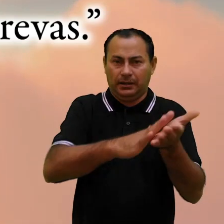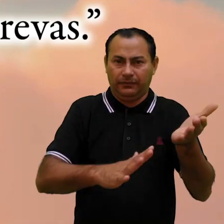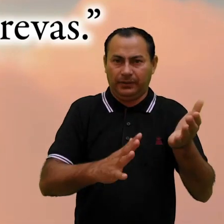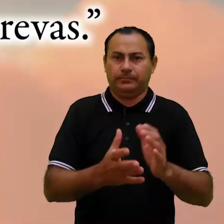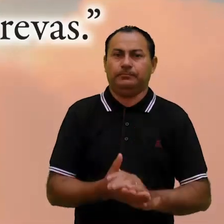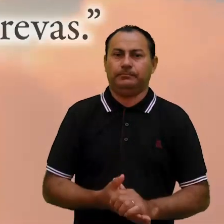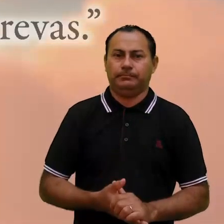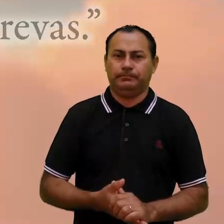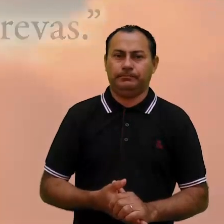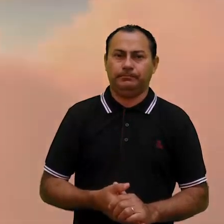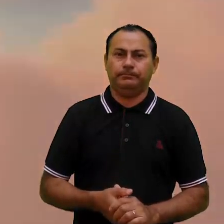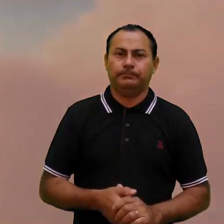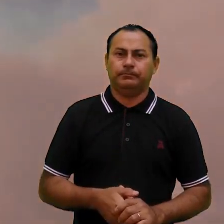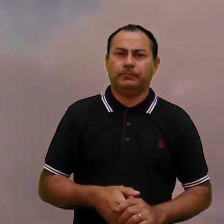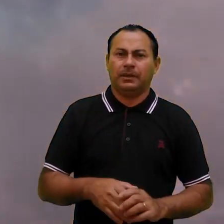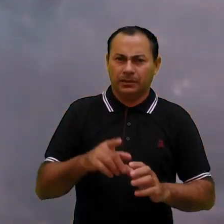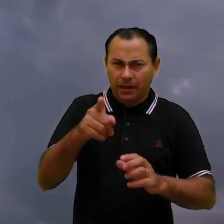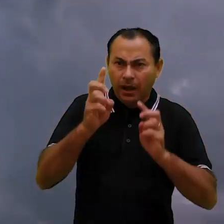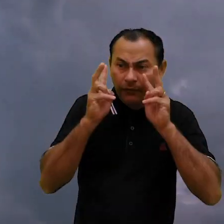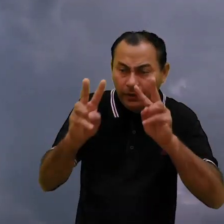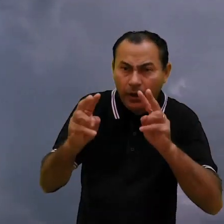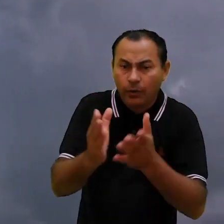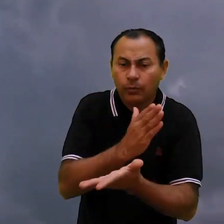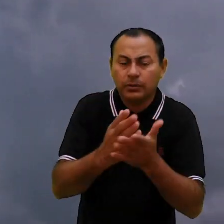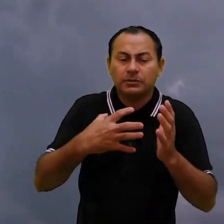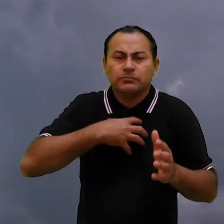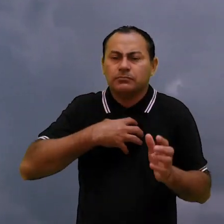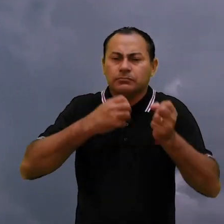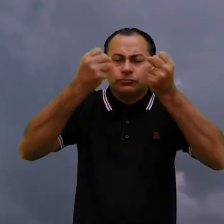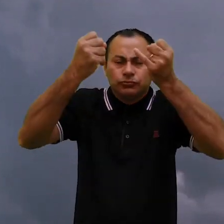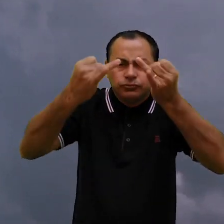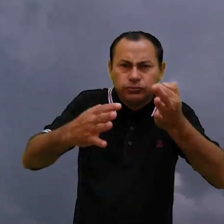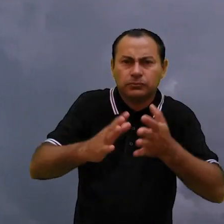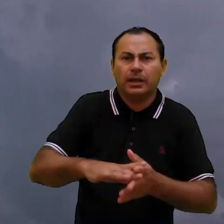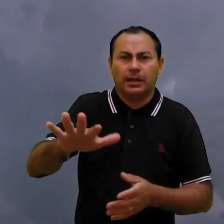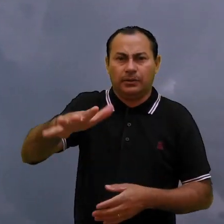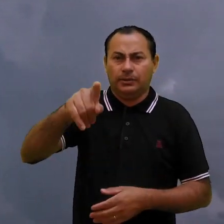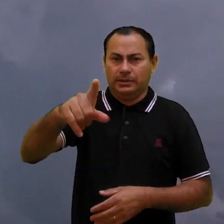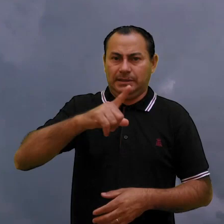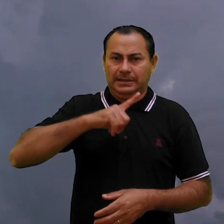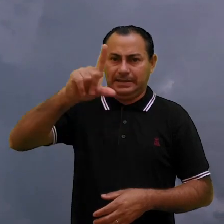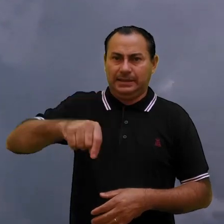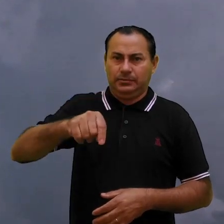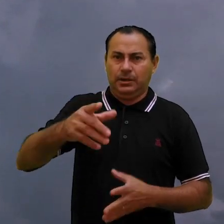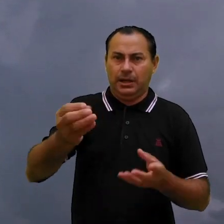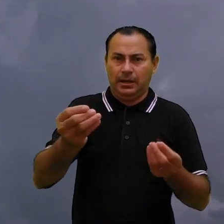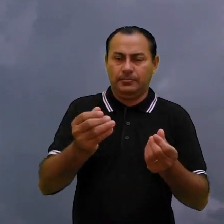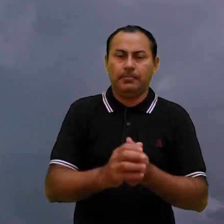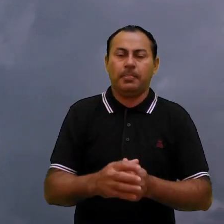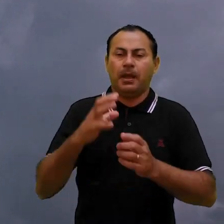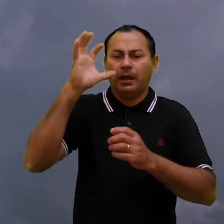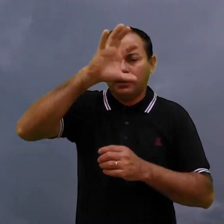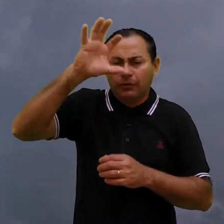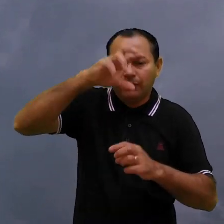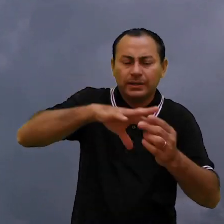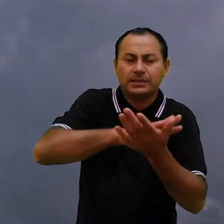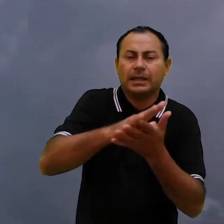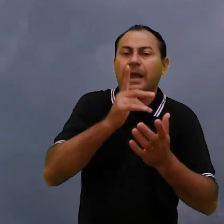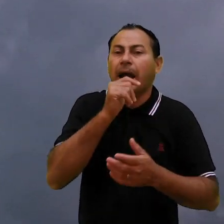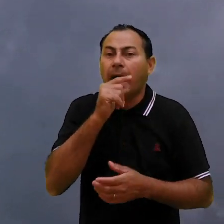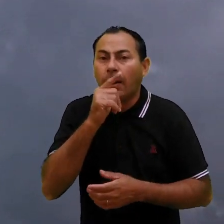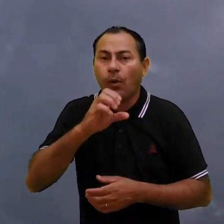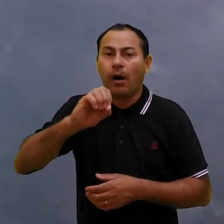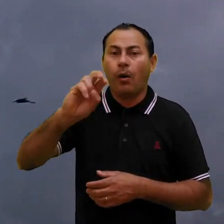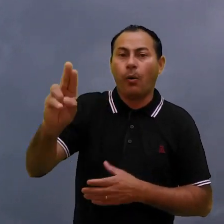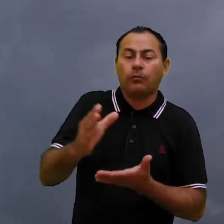trevas. Você já ouviu alguma pregação desse tipo? Talvez você tenha sido, assim, uma nuvem sem água ou